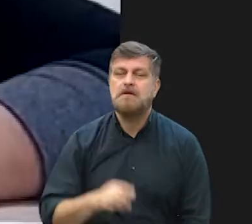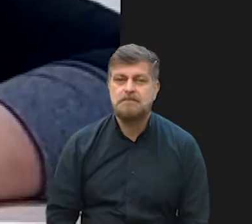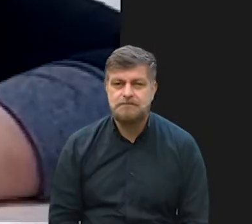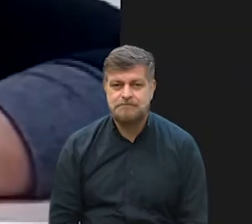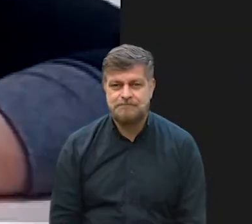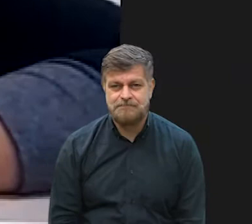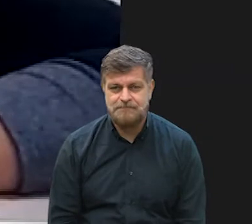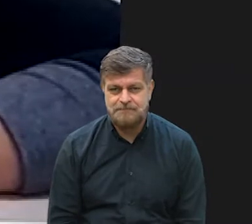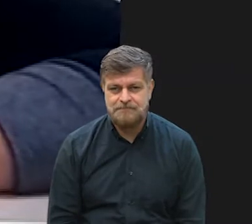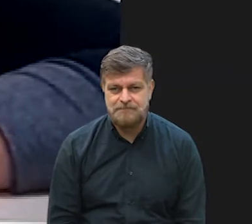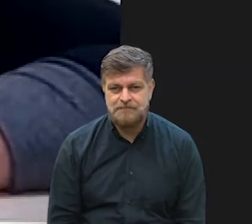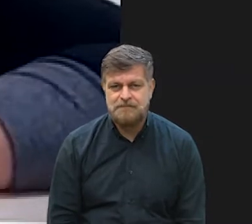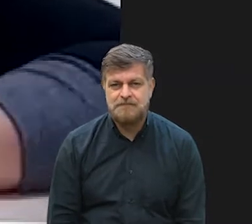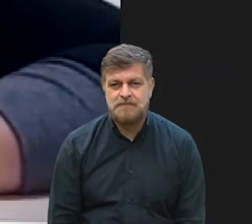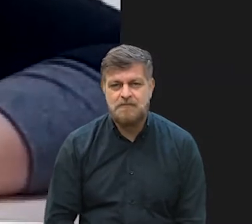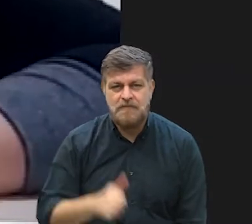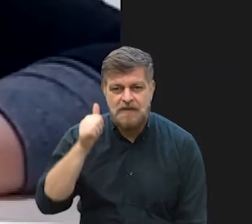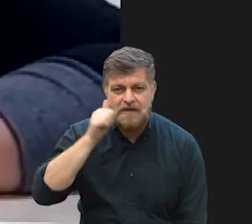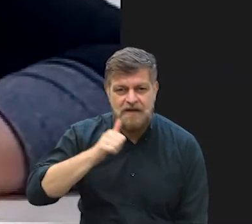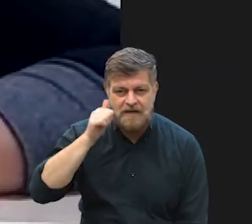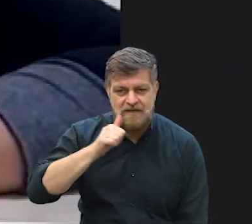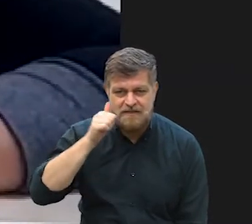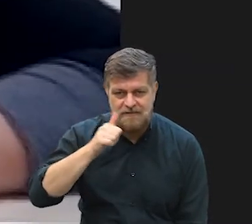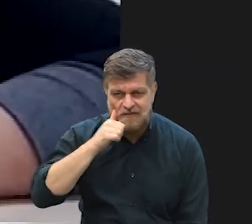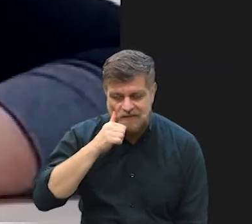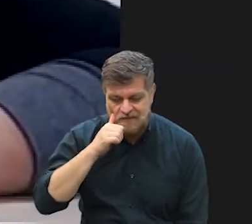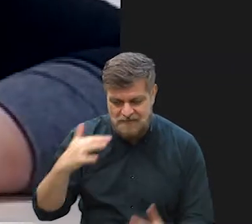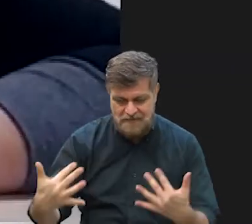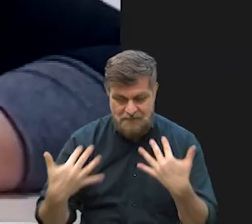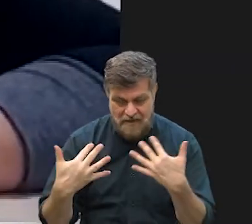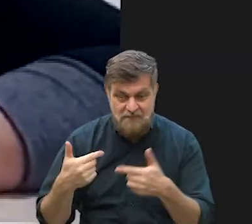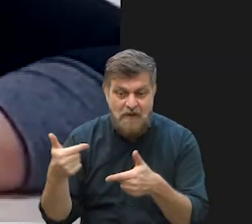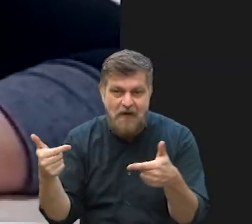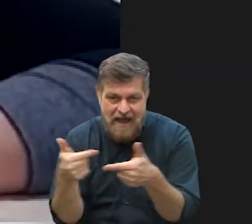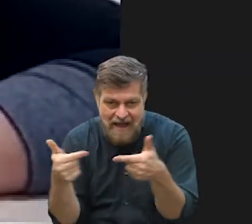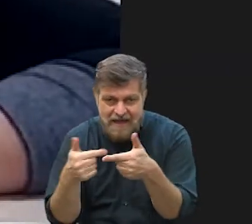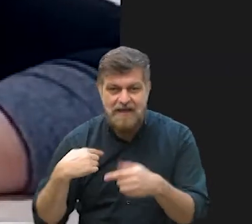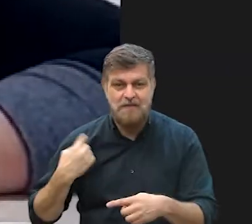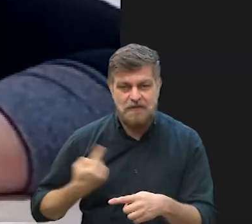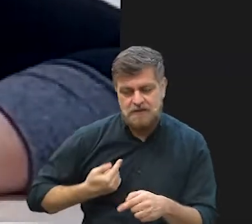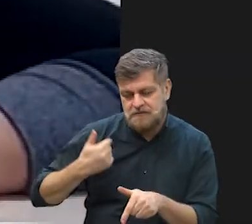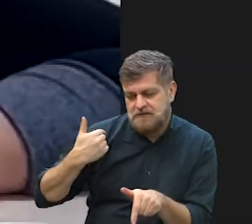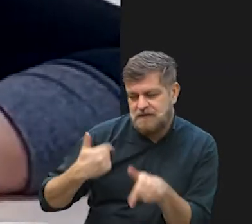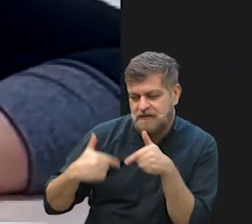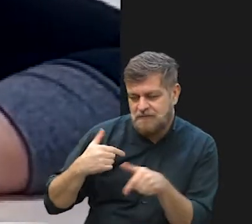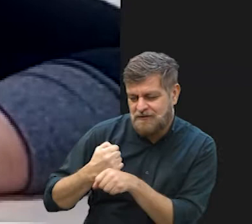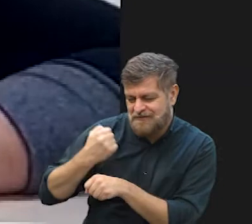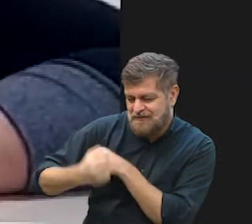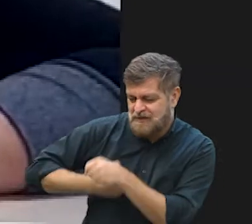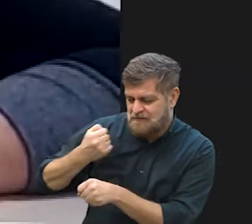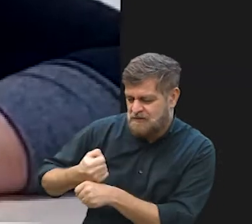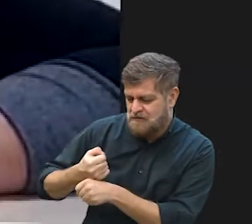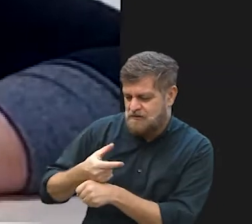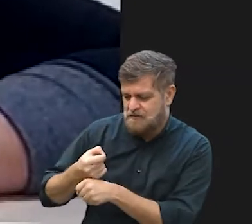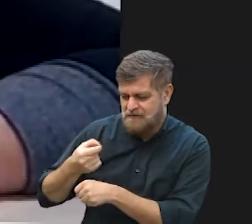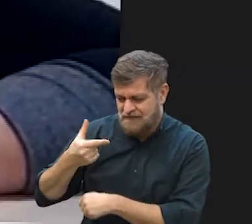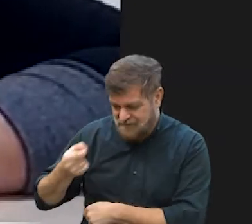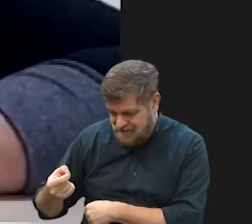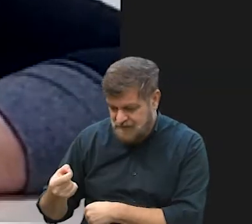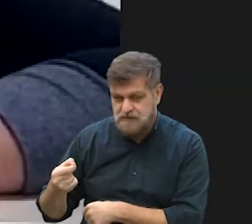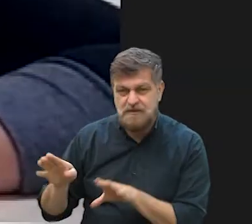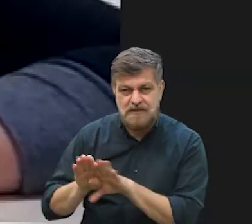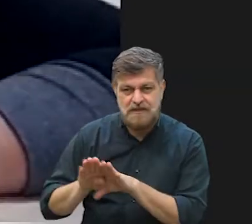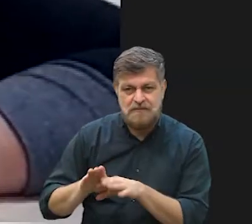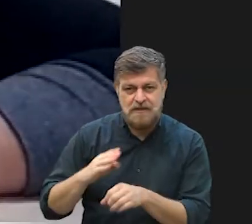Olha, as meninas quando assistir isso vão até rir, né? Porque a gente trabalhou muito no ano de 2020,